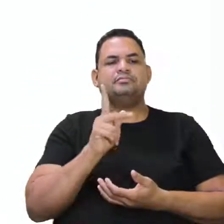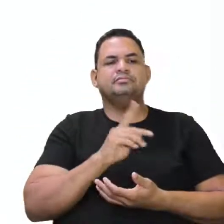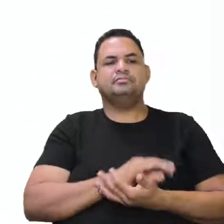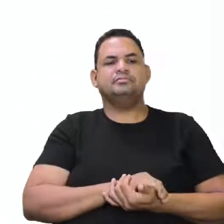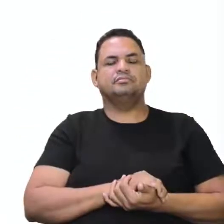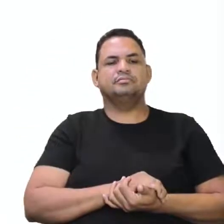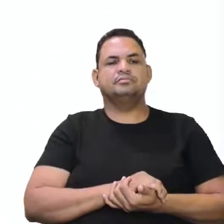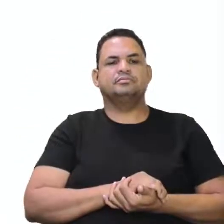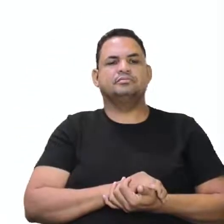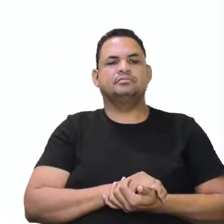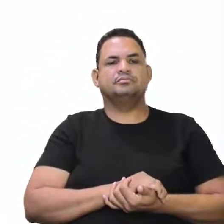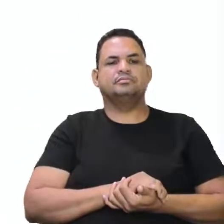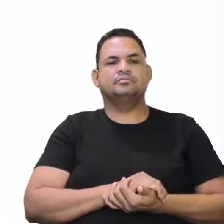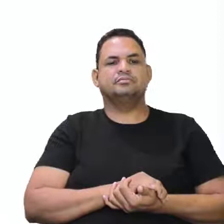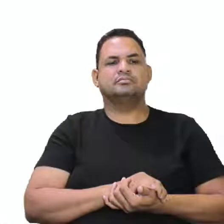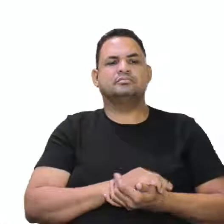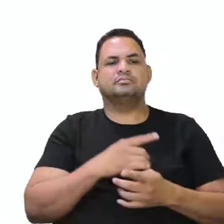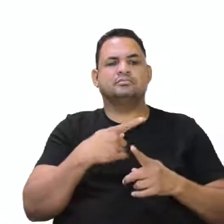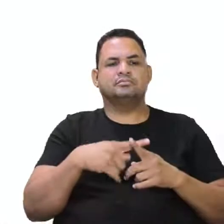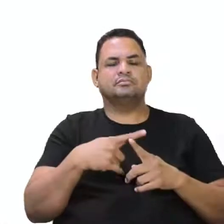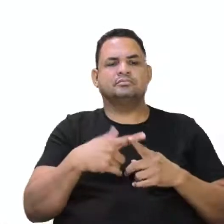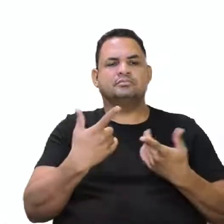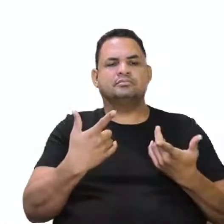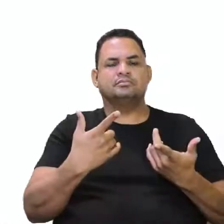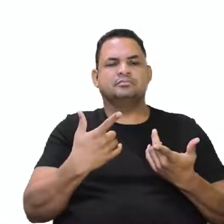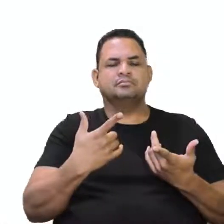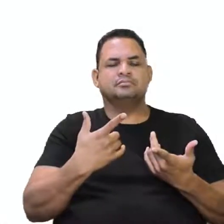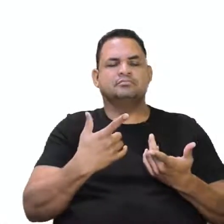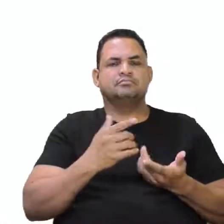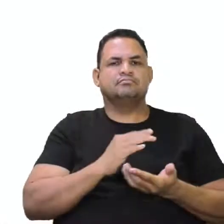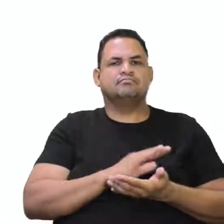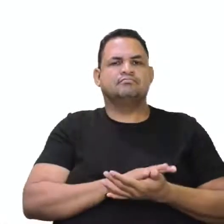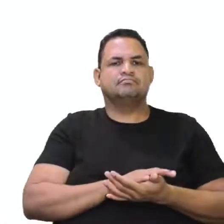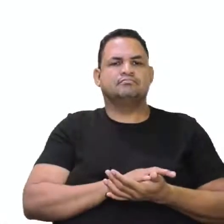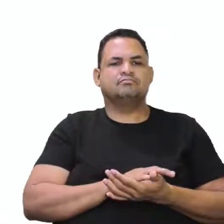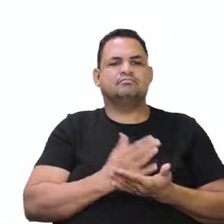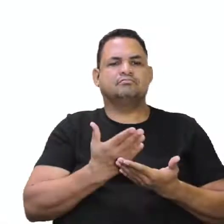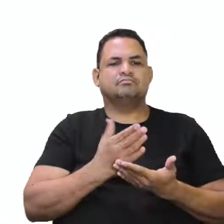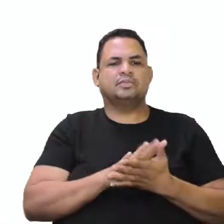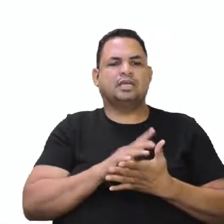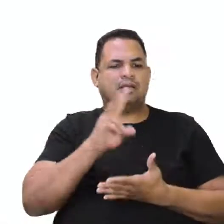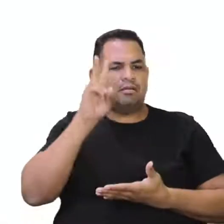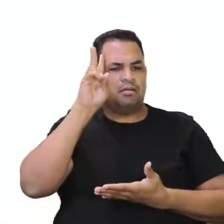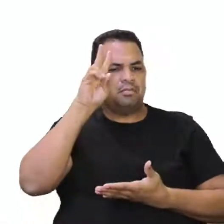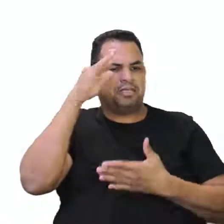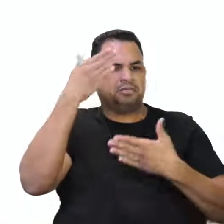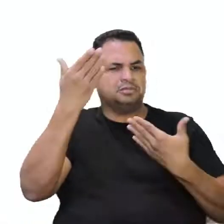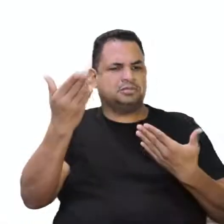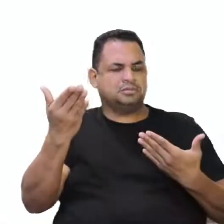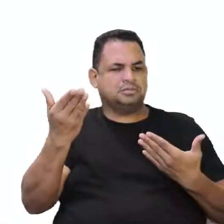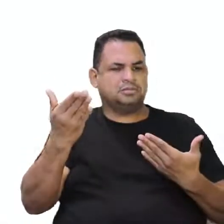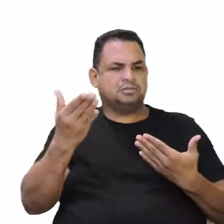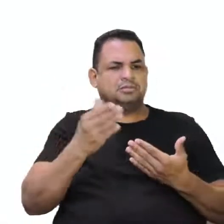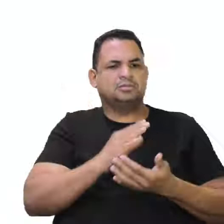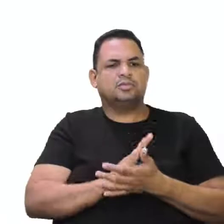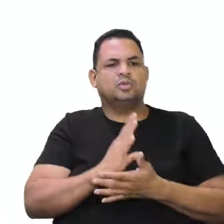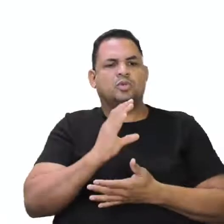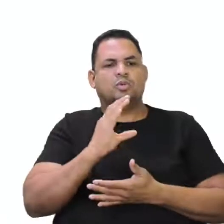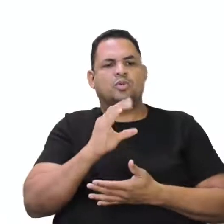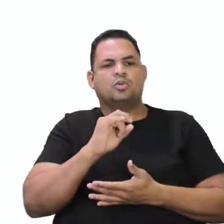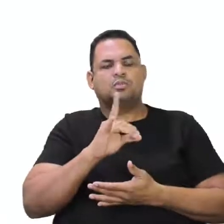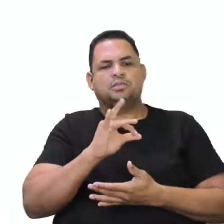ok? Festival antigo romano. Até porque na 2 já dá até um spoiler aqui, porque ele fala o seguinte: